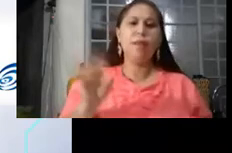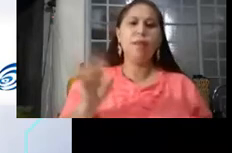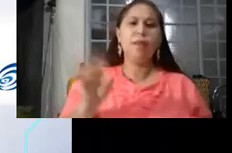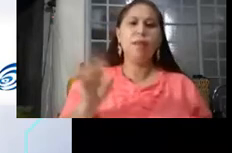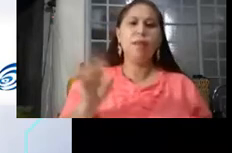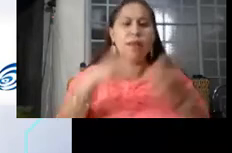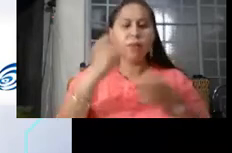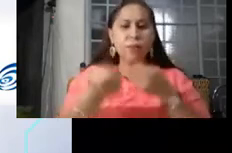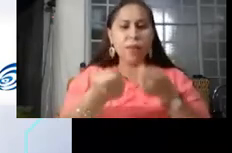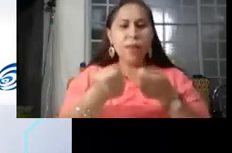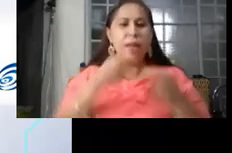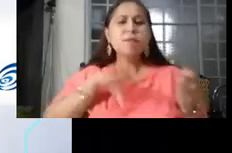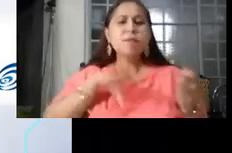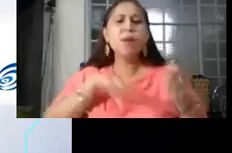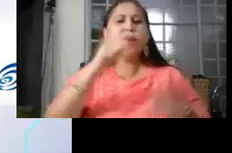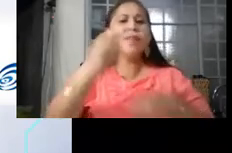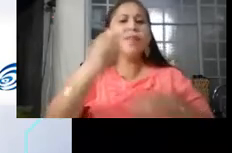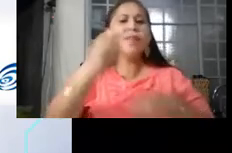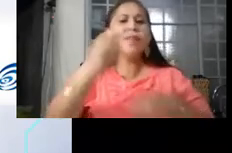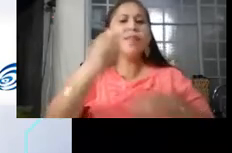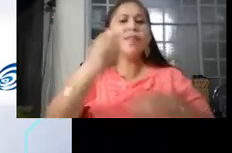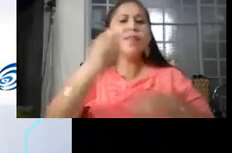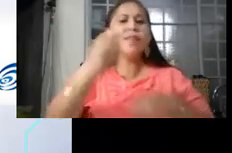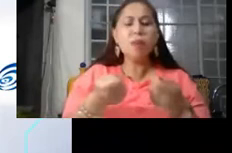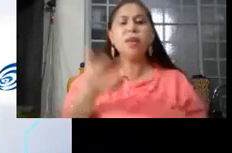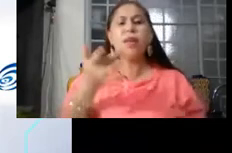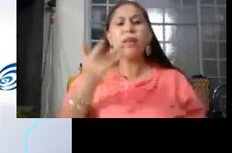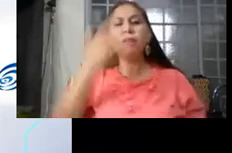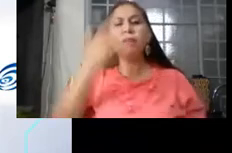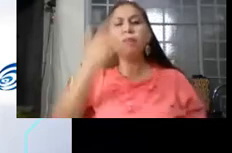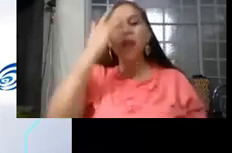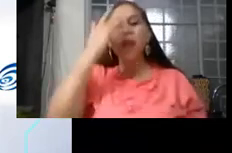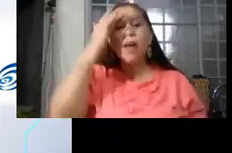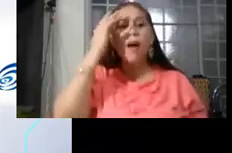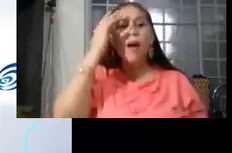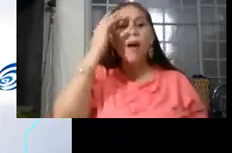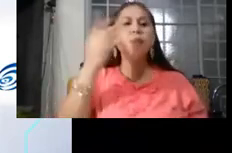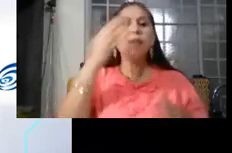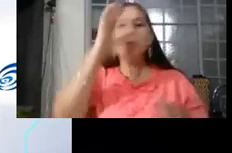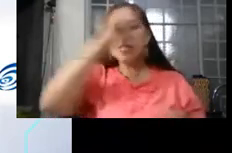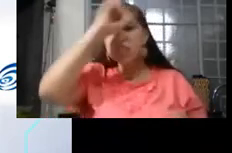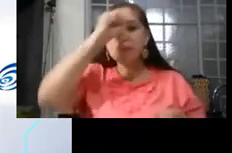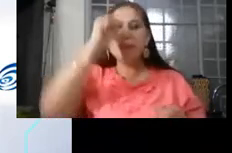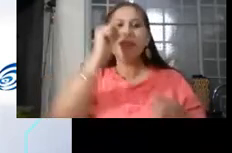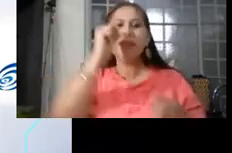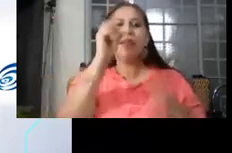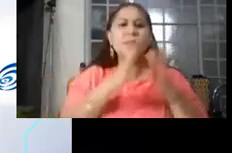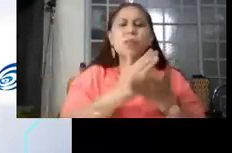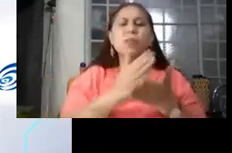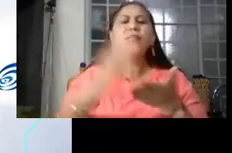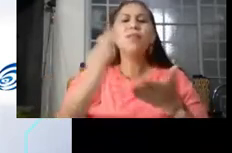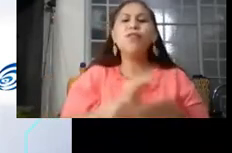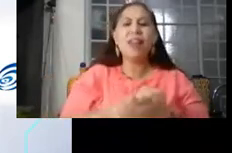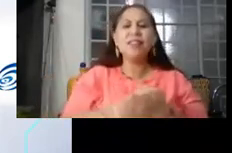Português sinalizado. Esse português sinalizado é o que as pessoas que estão aprendendo Libras no